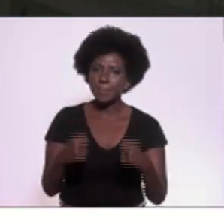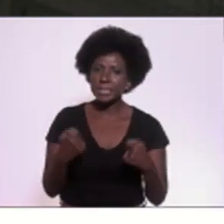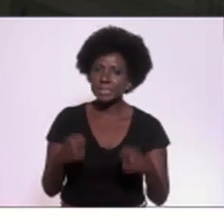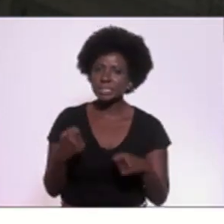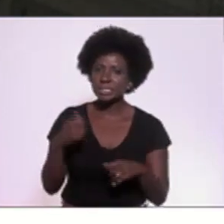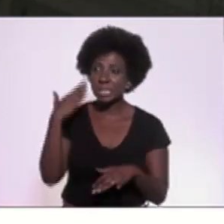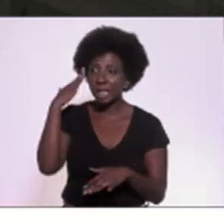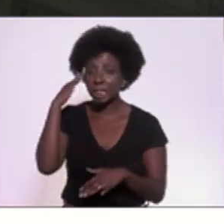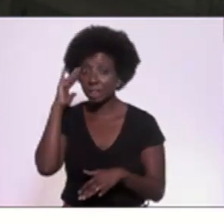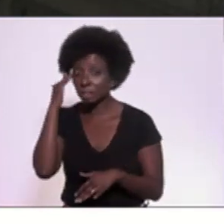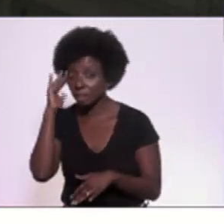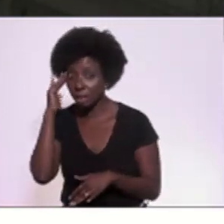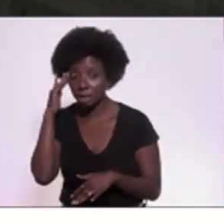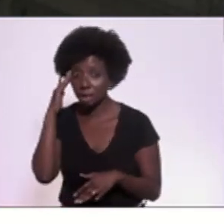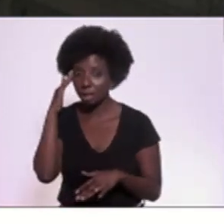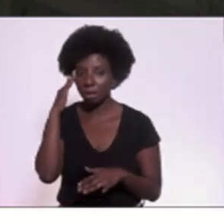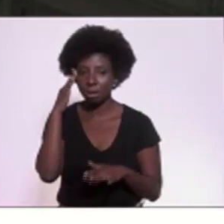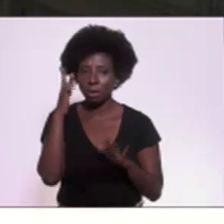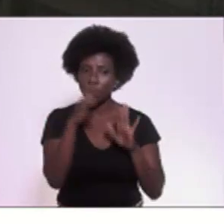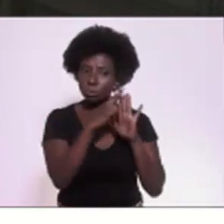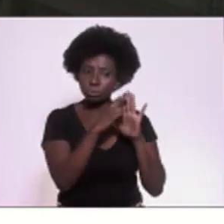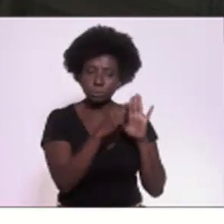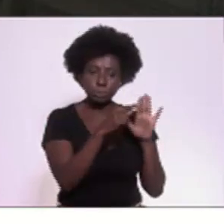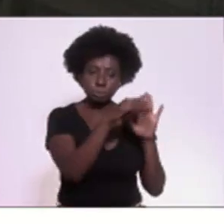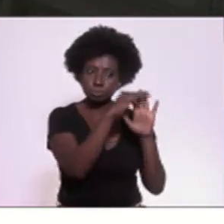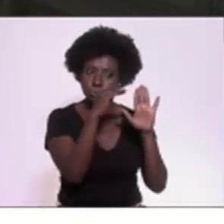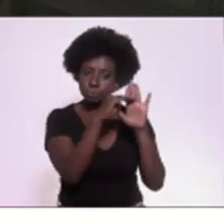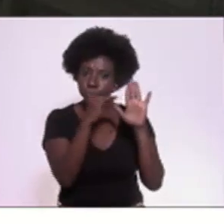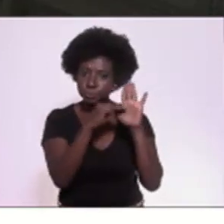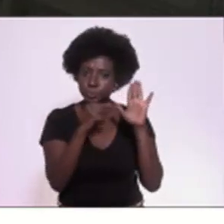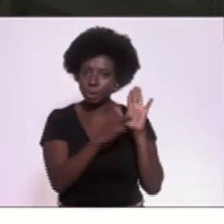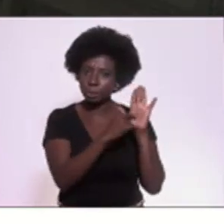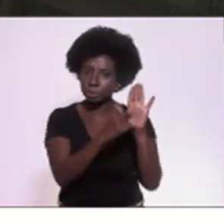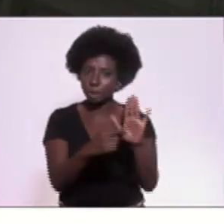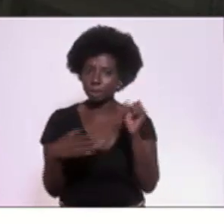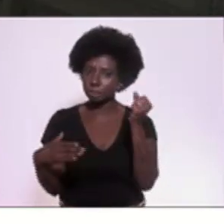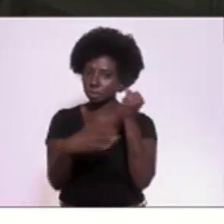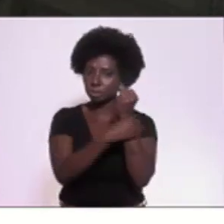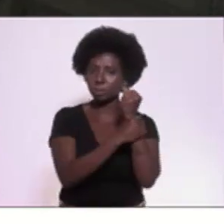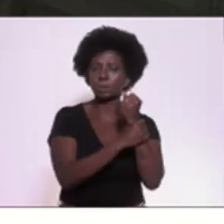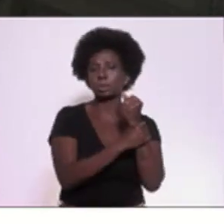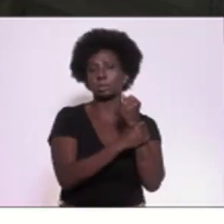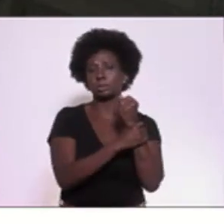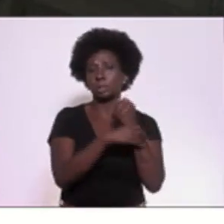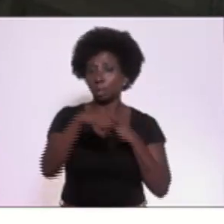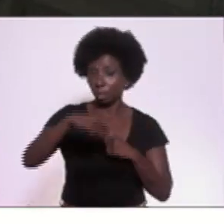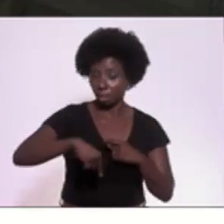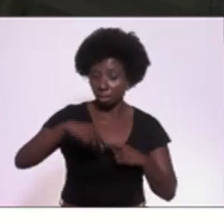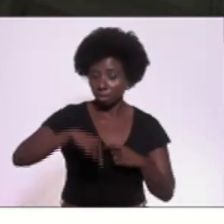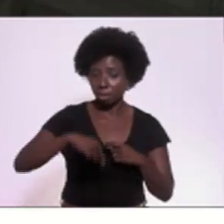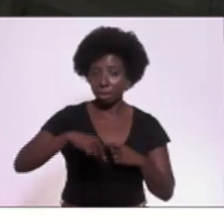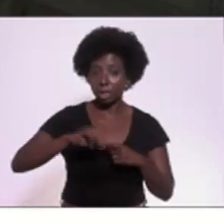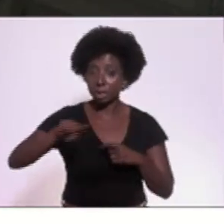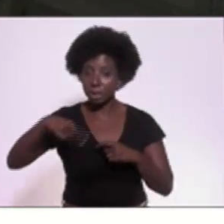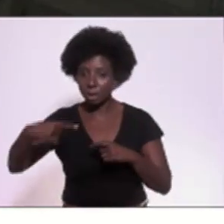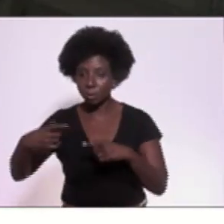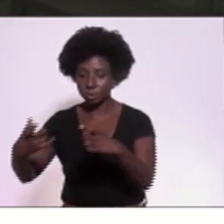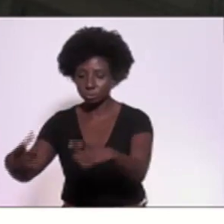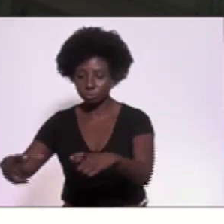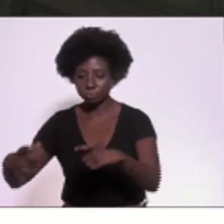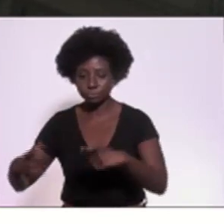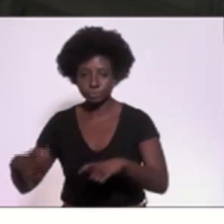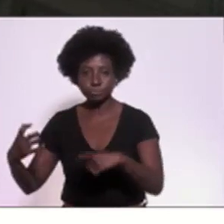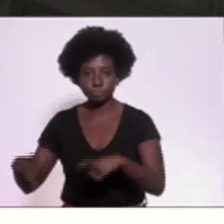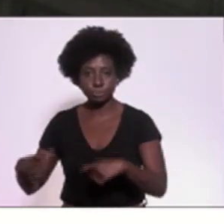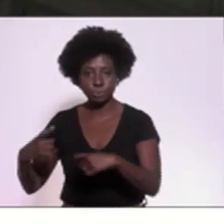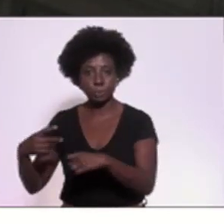os dados apresentados com relação à segurança pública do Estado do Rio de Janeiro e também das outras cidades no mundo, né?